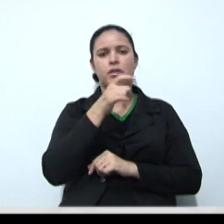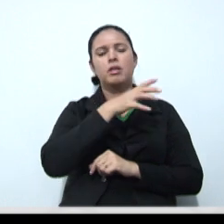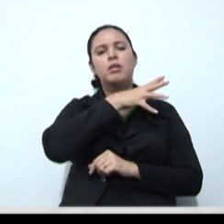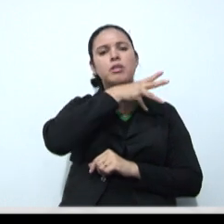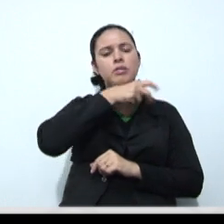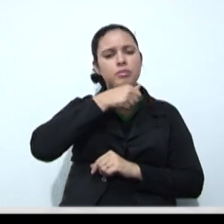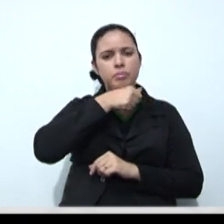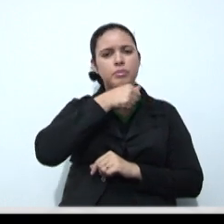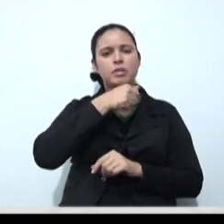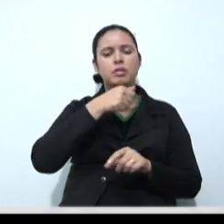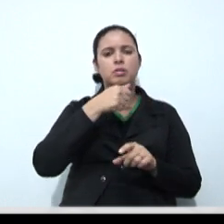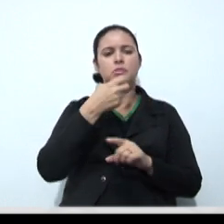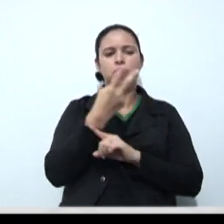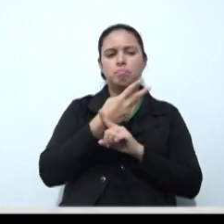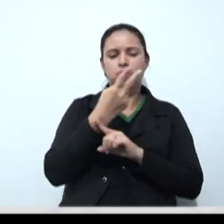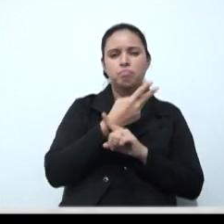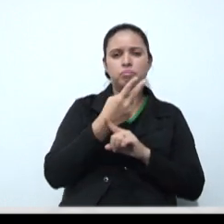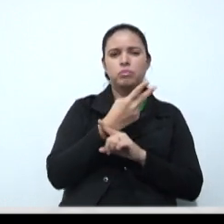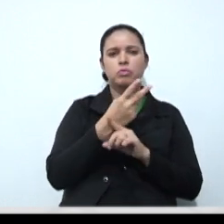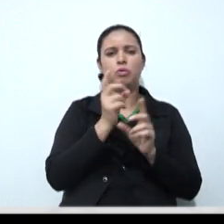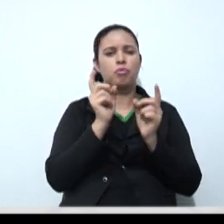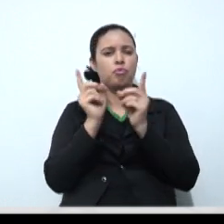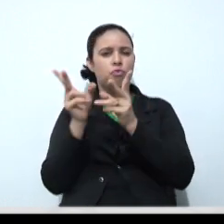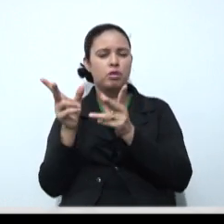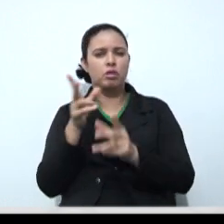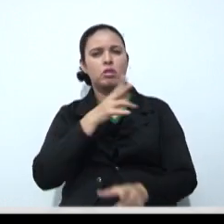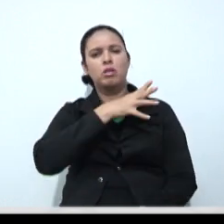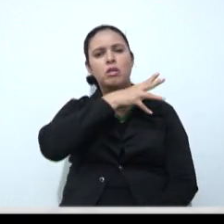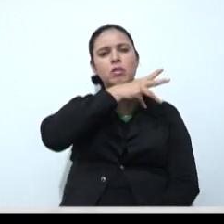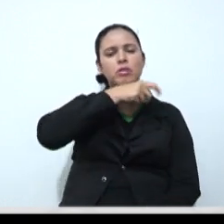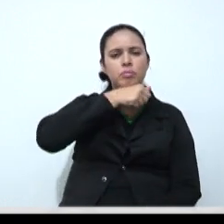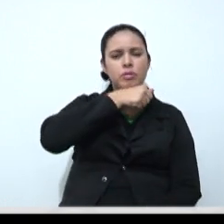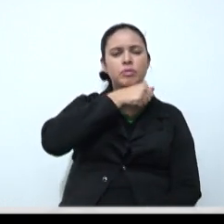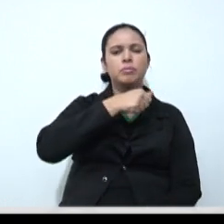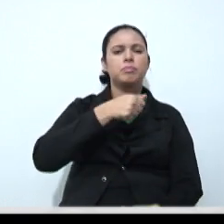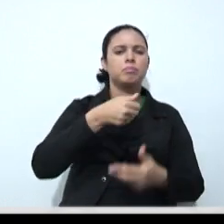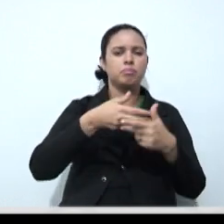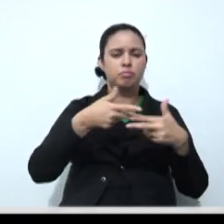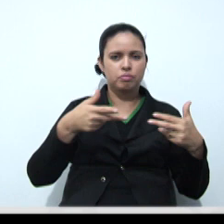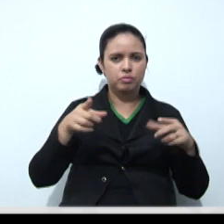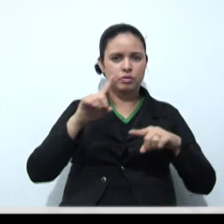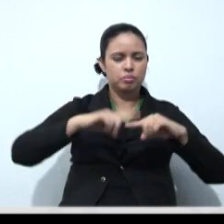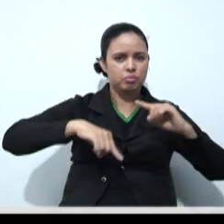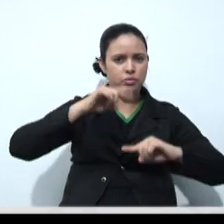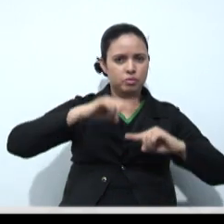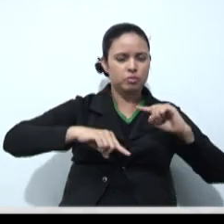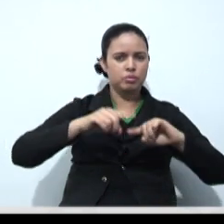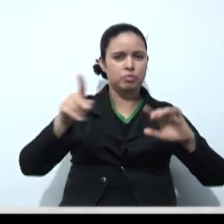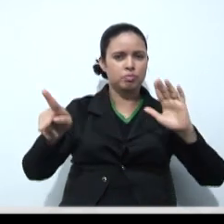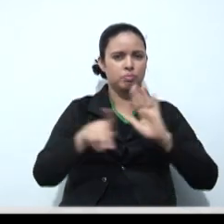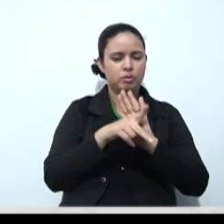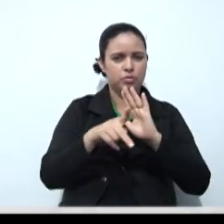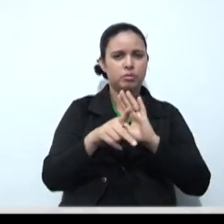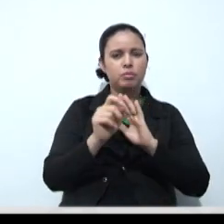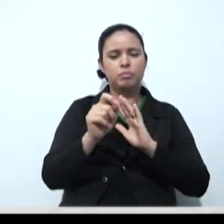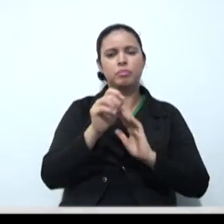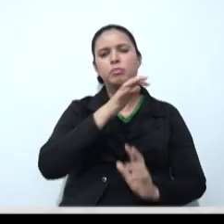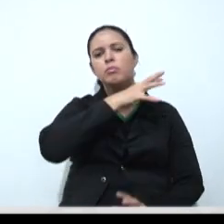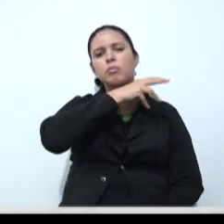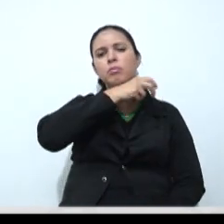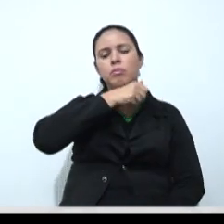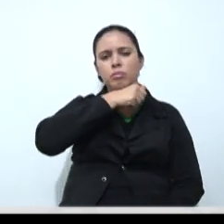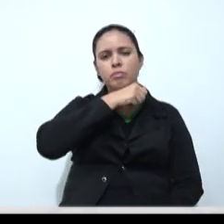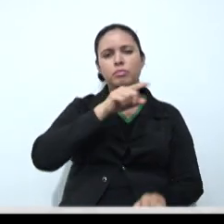caça profissional, comércio de espécies da fauna silvestre e produtos derivados de sua caça, além de proibir